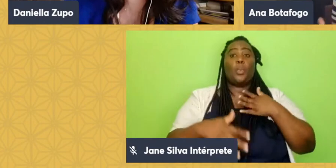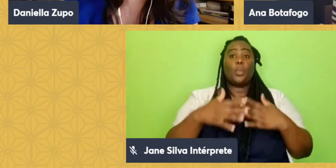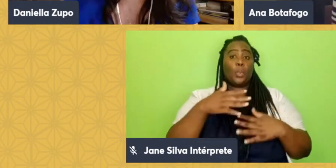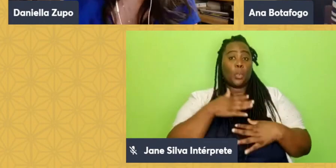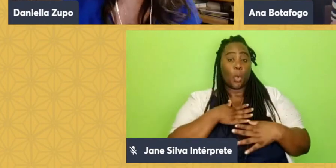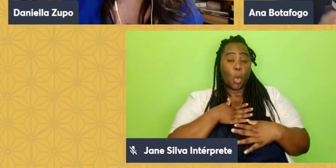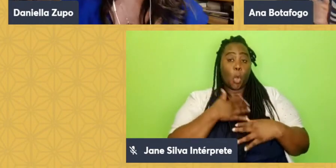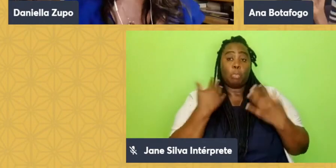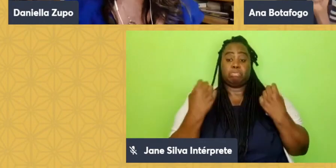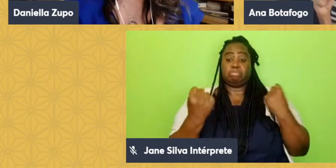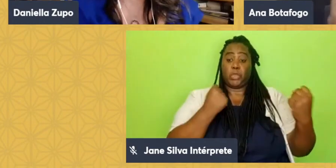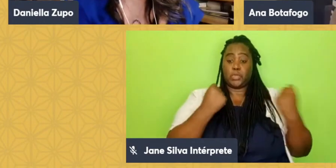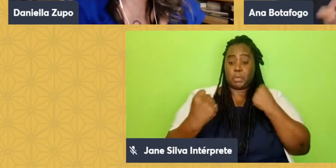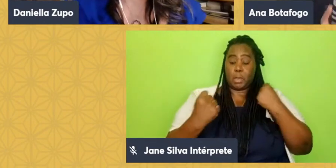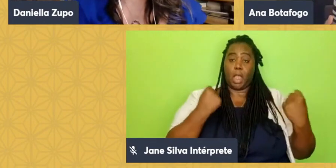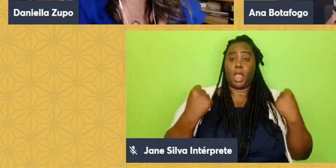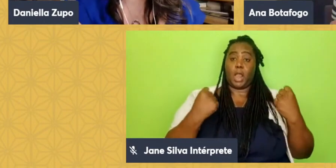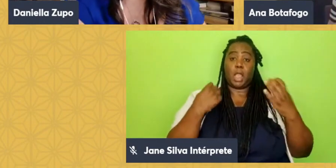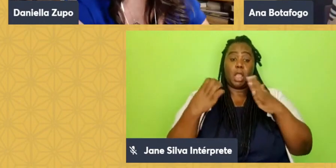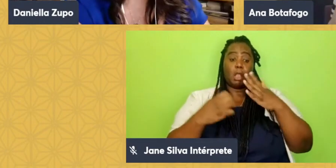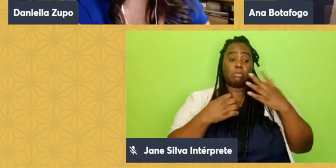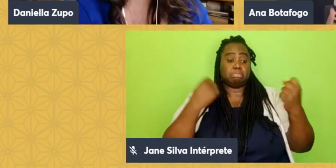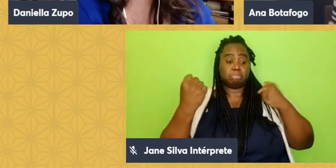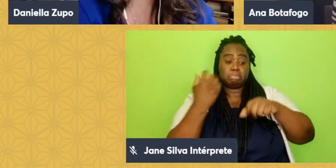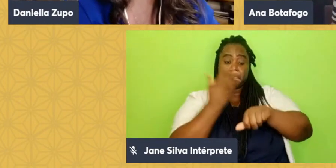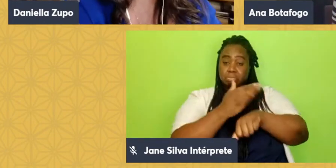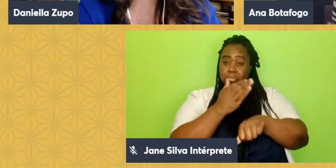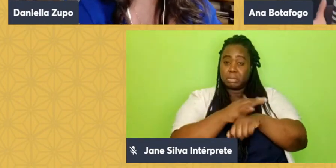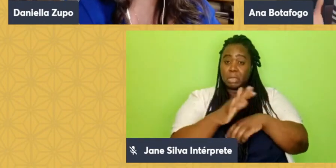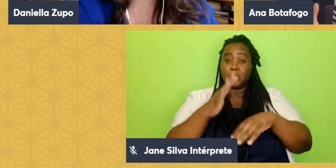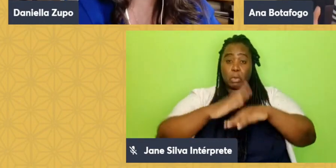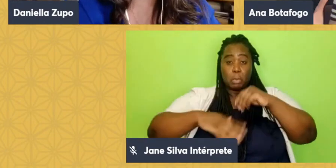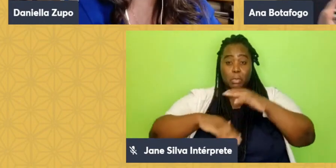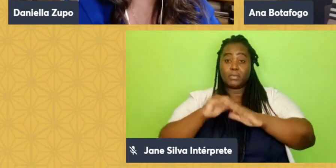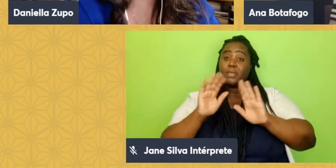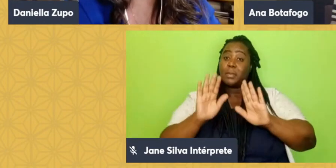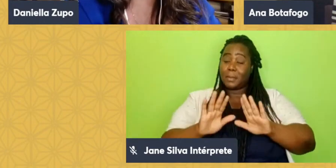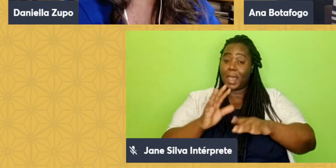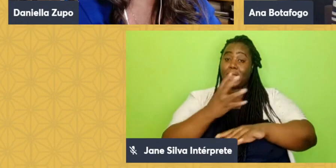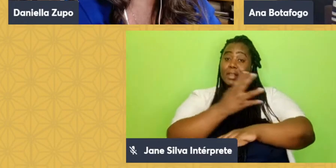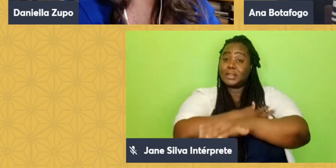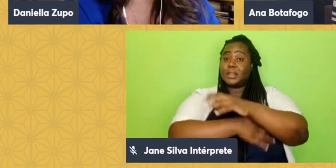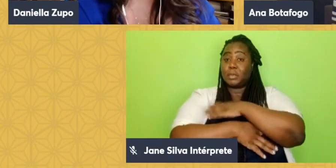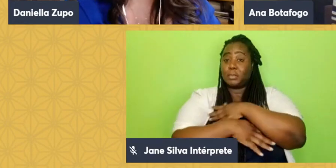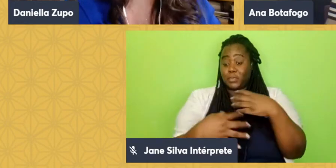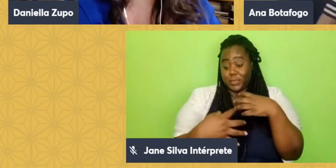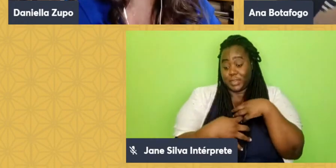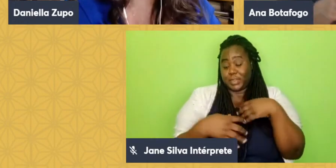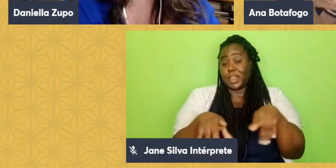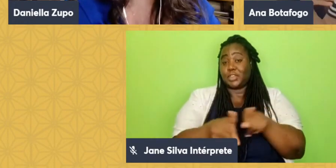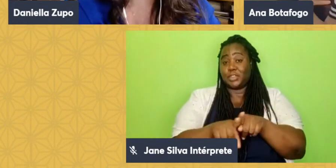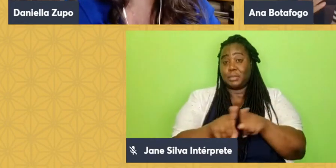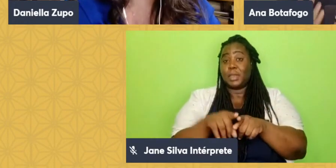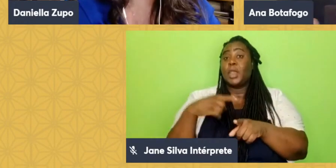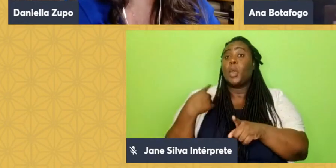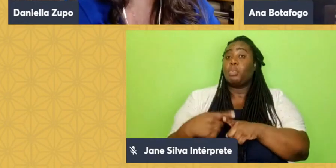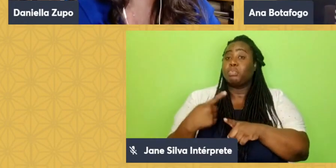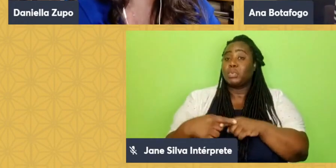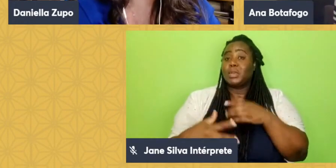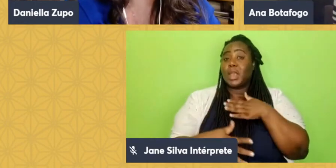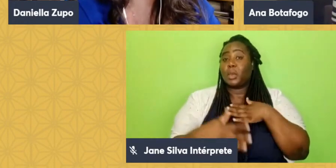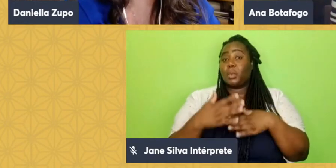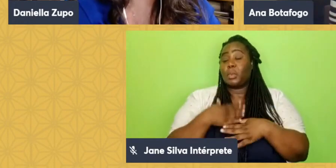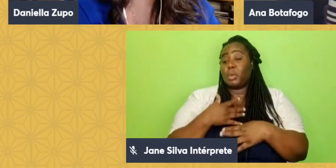trabalhada profissionalmente o intensamente é uma musculatura que se ressente também porque o corpo